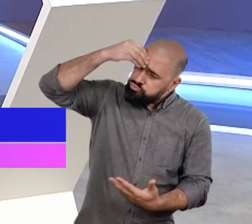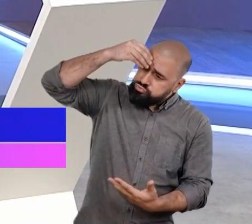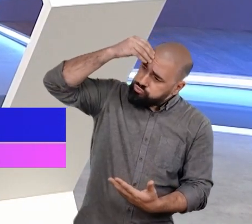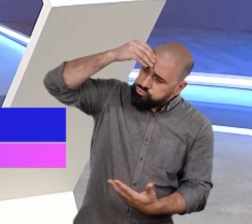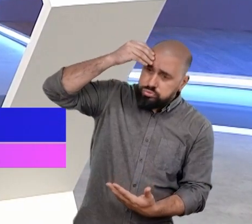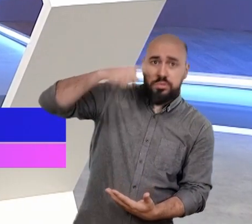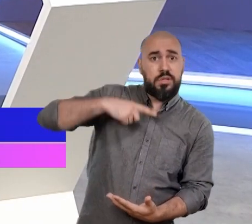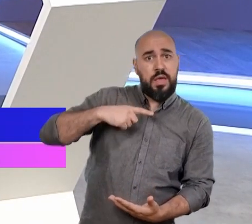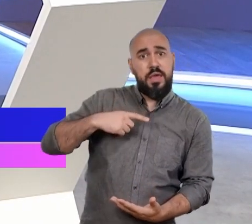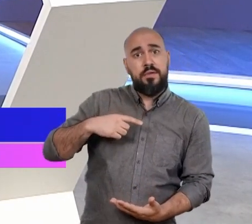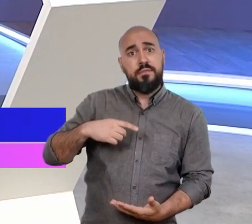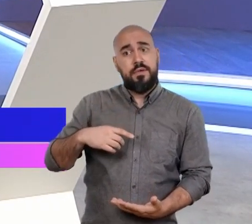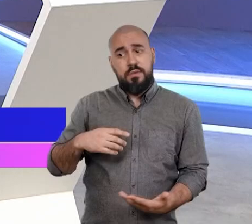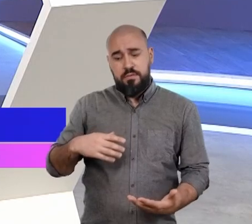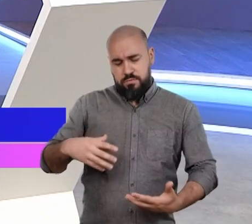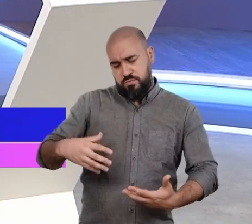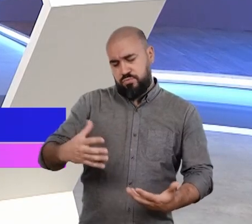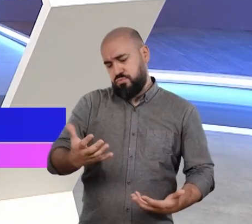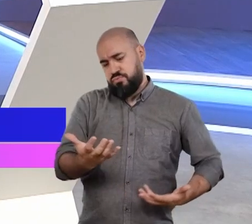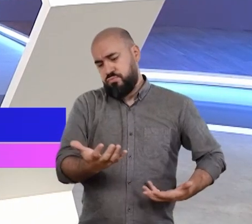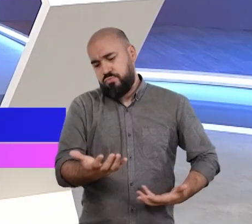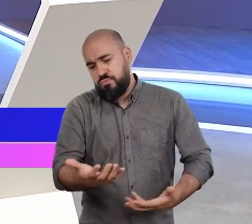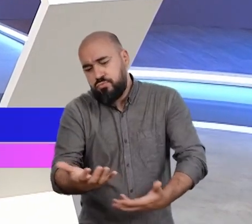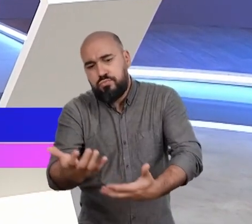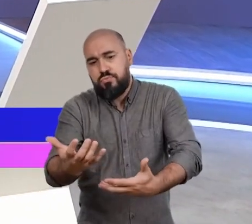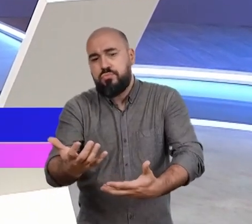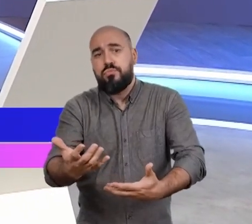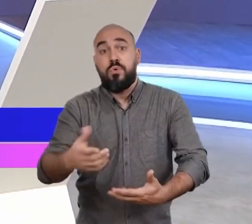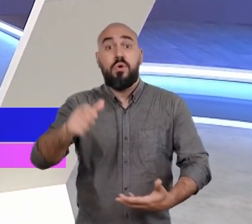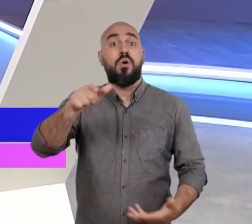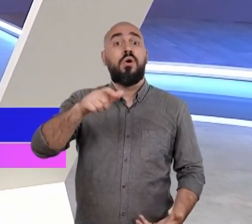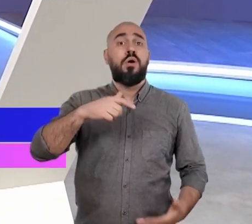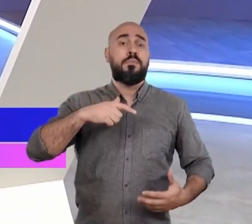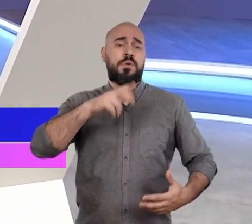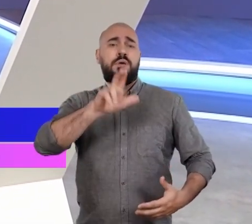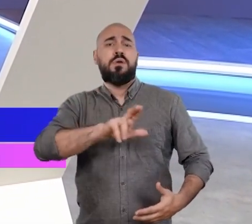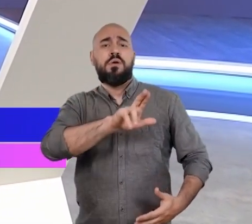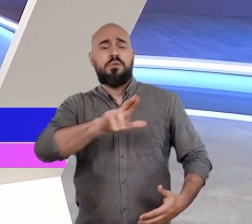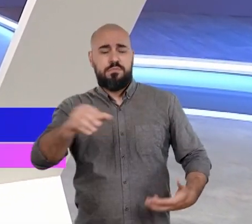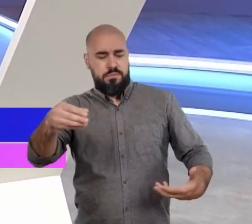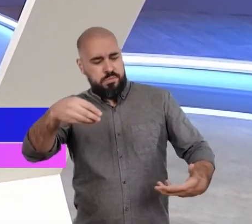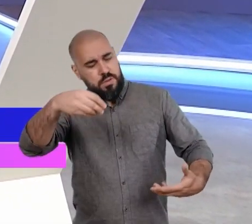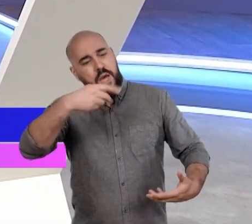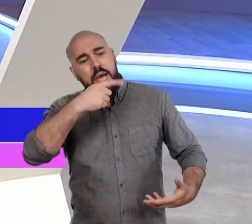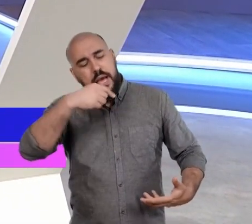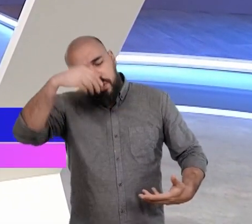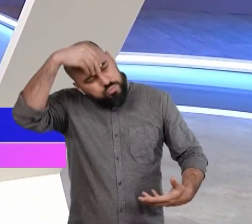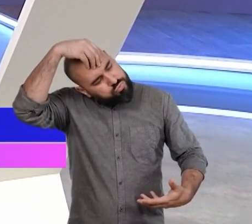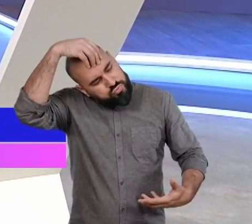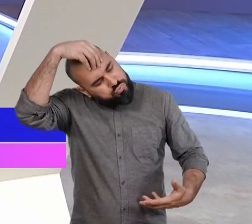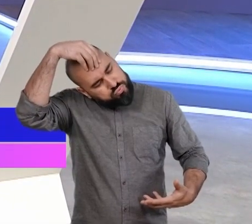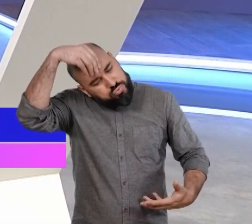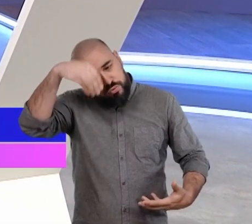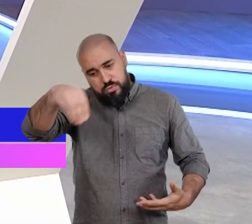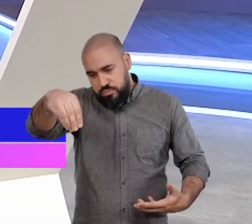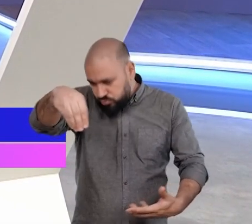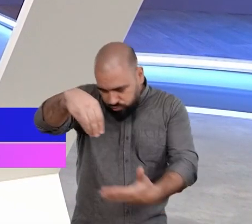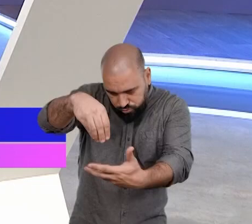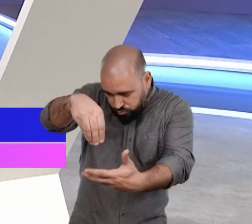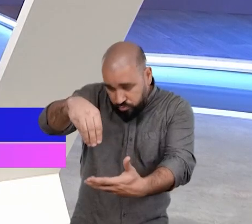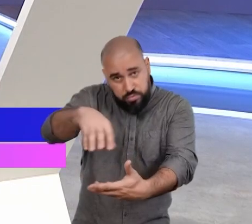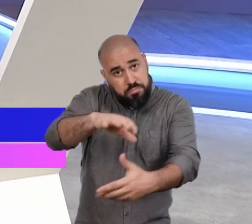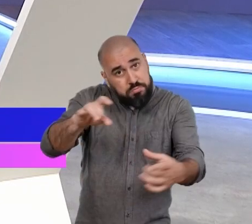eu estava lá, o meu padrinho, minha madrinha, me apresentaram para um sacerdote que derramou uma aguinha na minha cabeça e eu então já fui